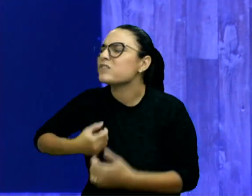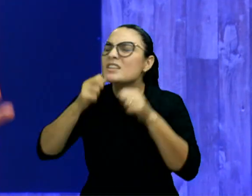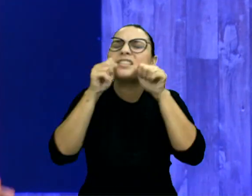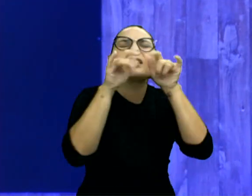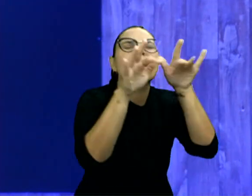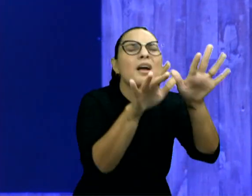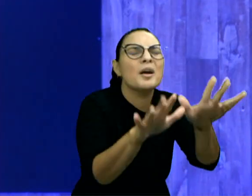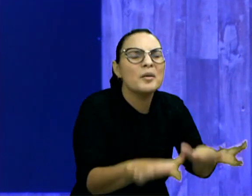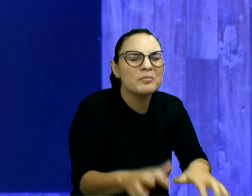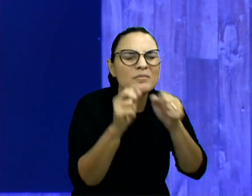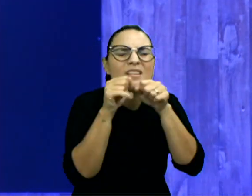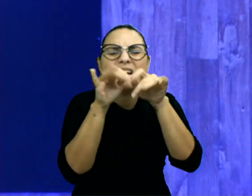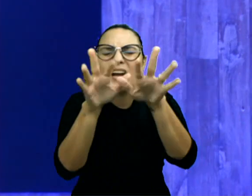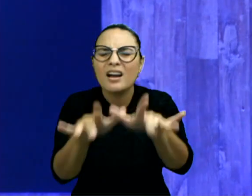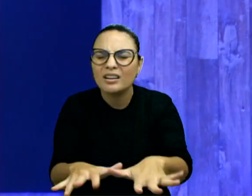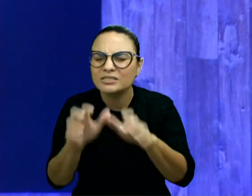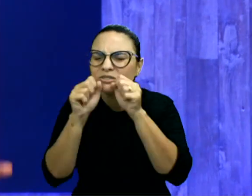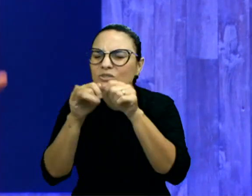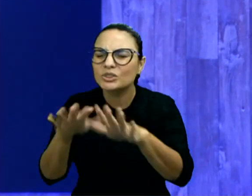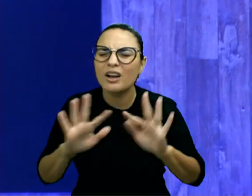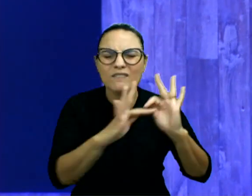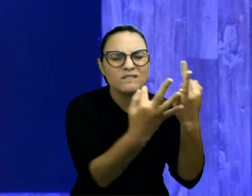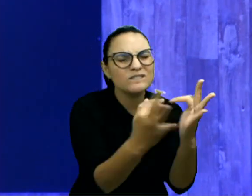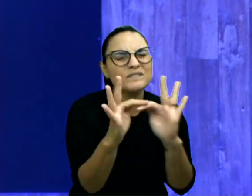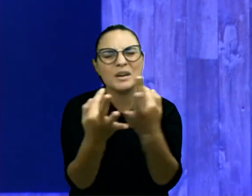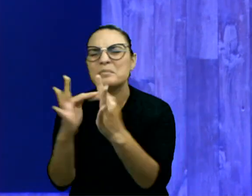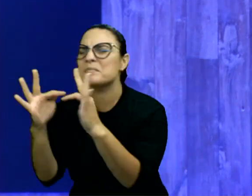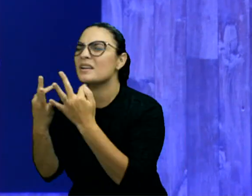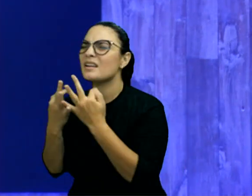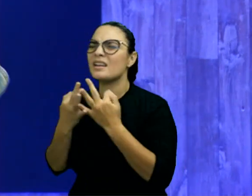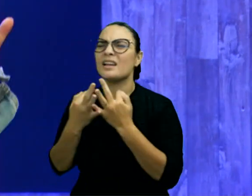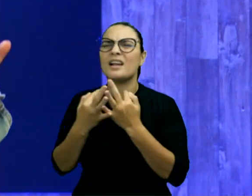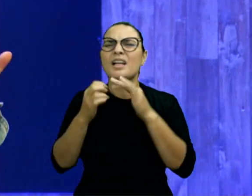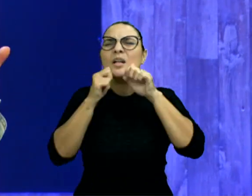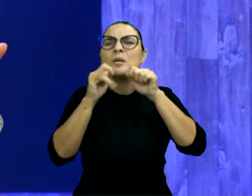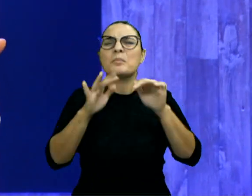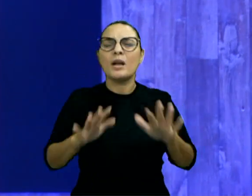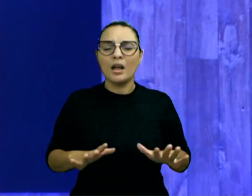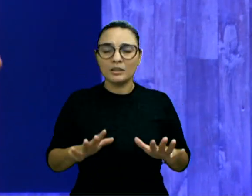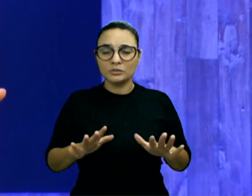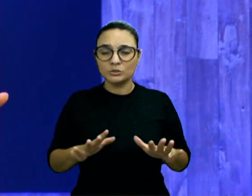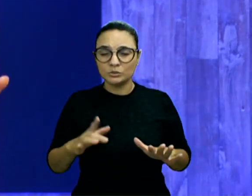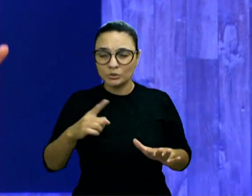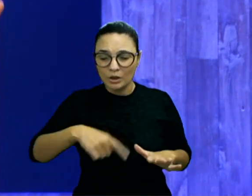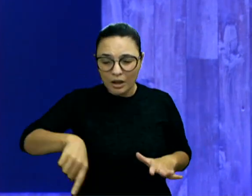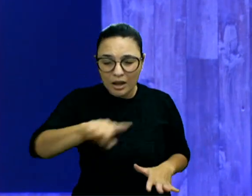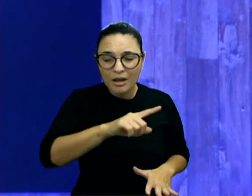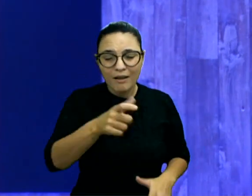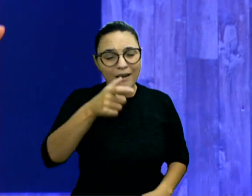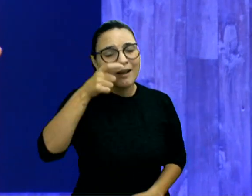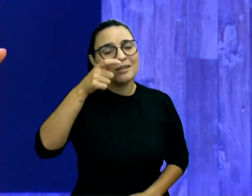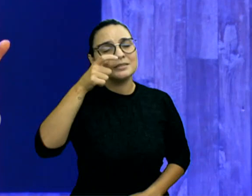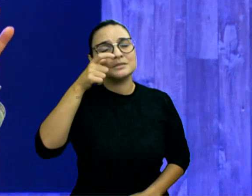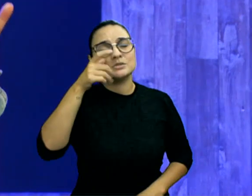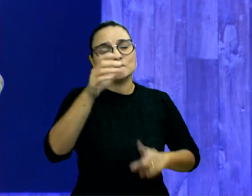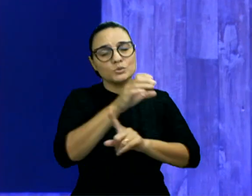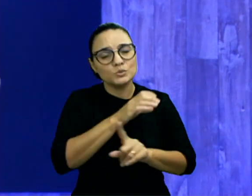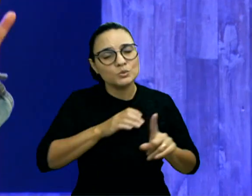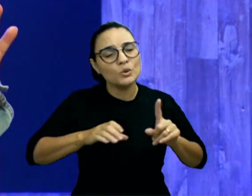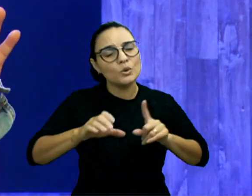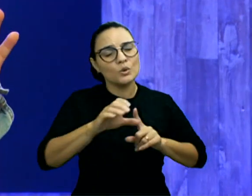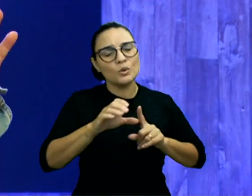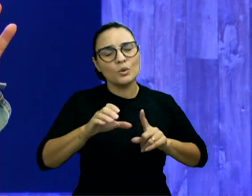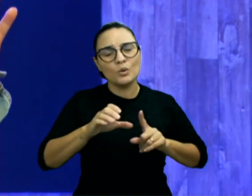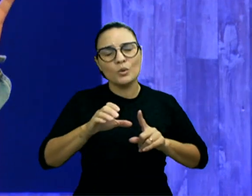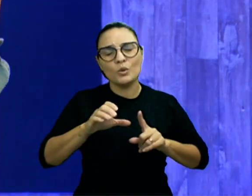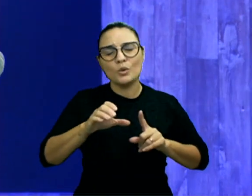cada lar aqui representado, cada família. Abençoa, Pai, cada um que está comigo nesta noite, neste culto ao teu